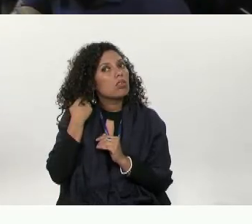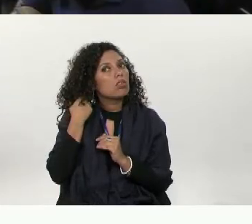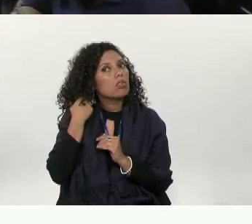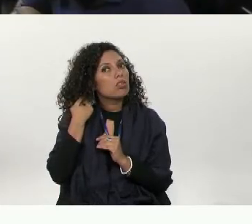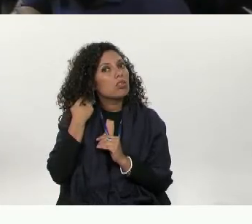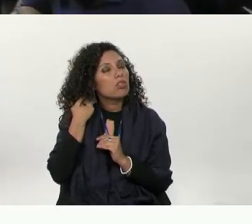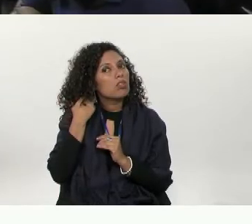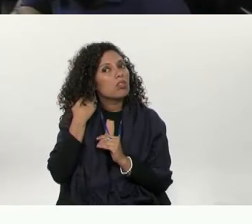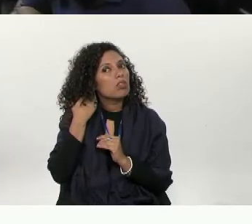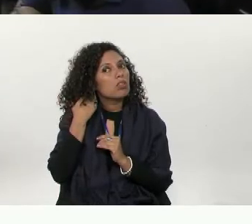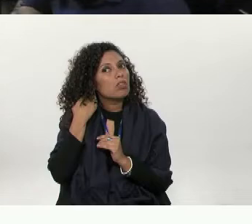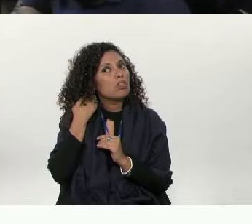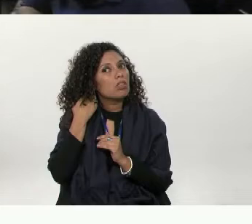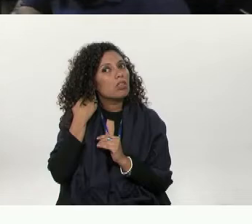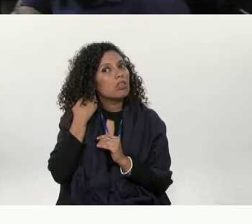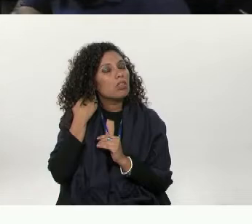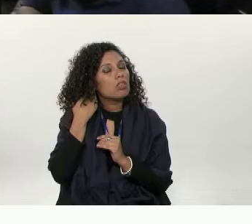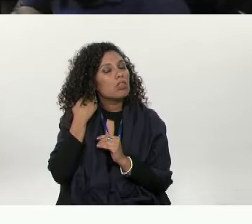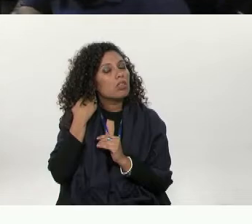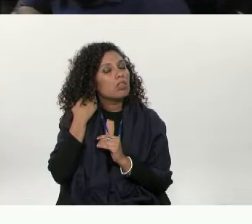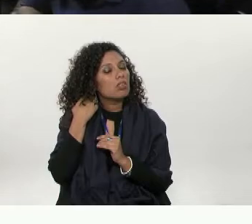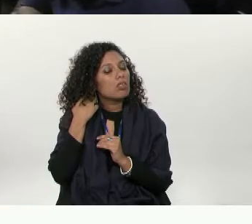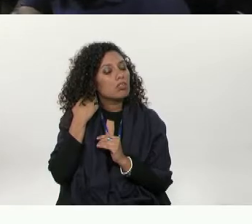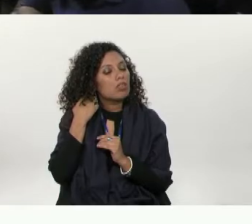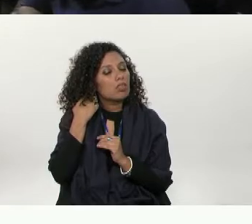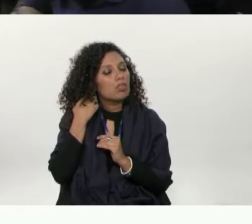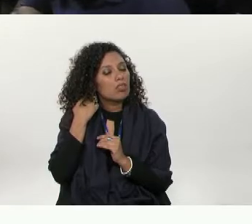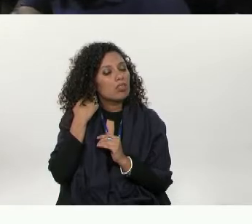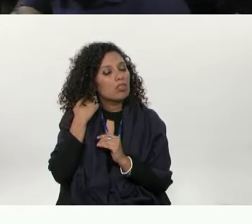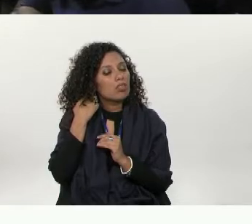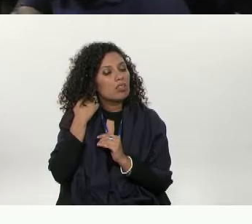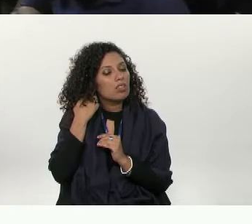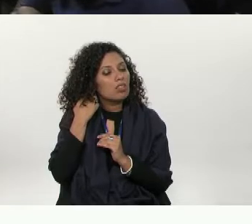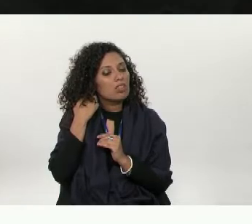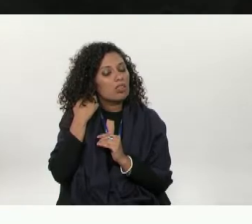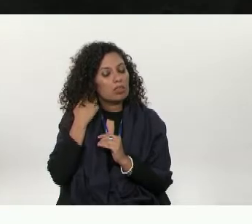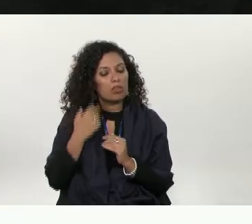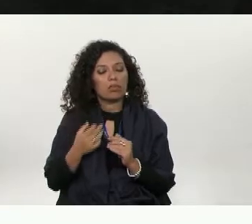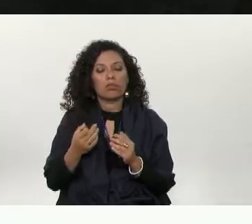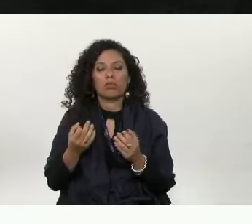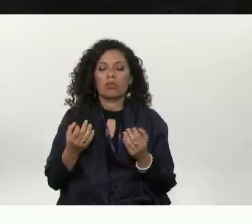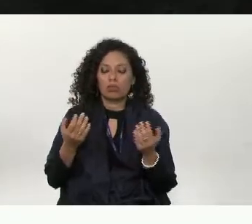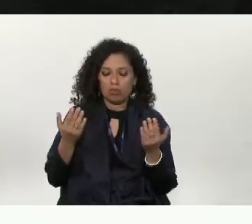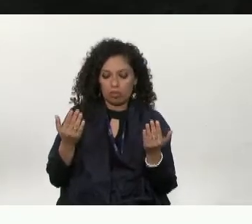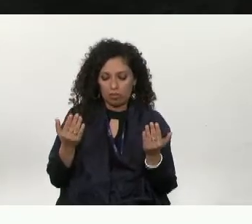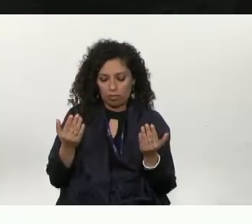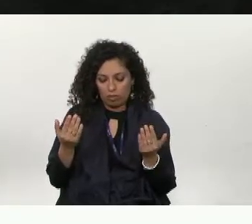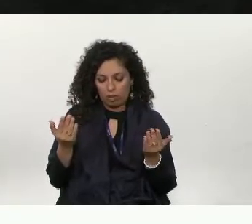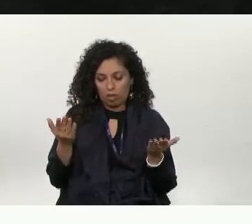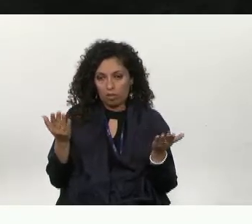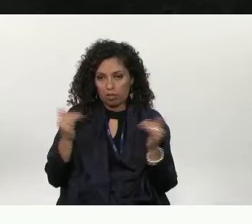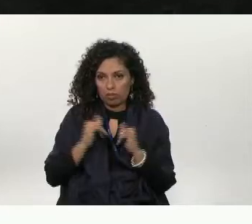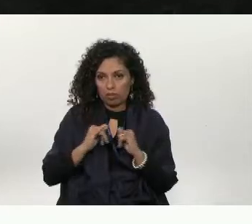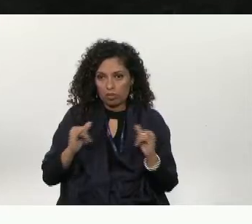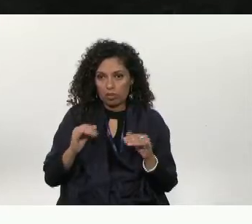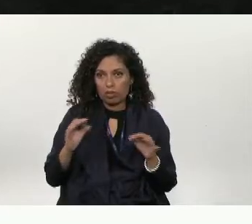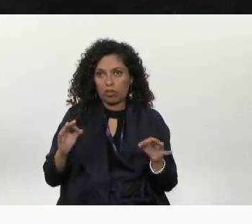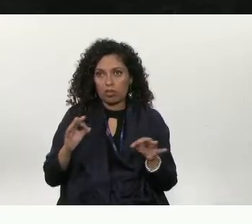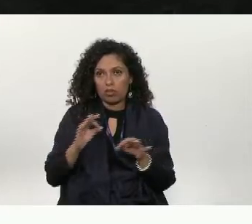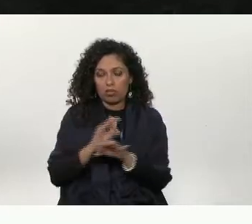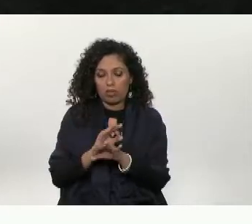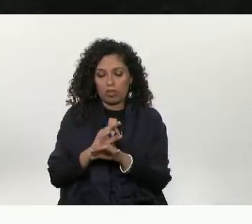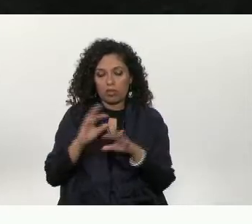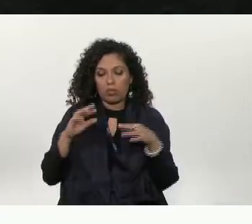Perfeito. Muito obrigada, deputada enfermeira Rejane. Eu gostaria de encerrar a oitiva com o